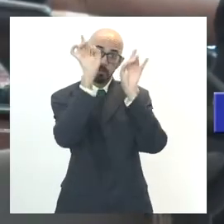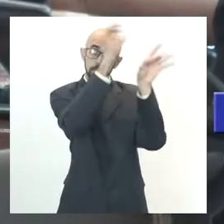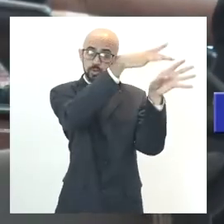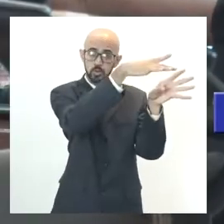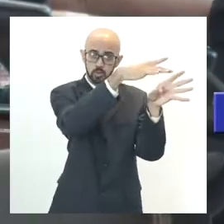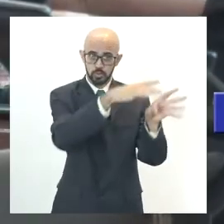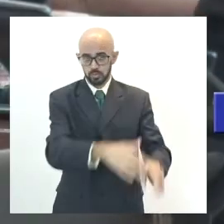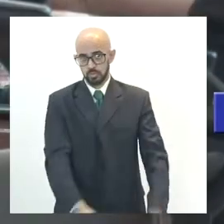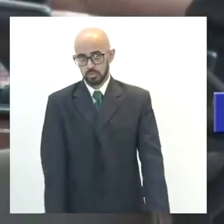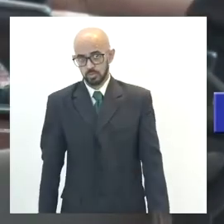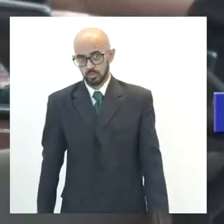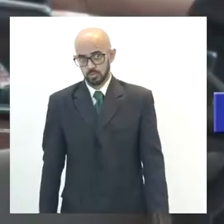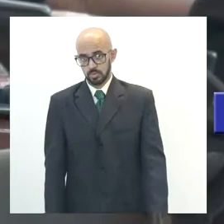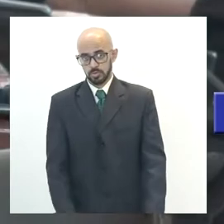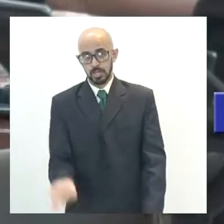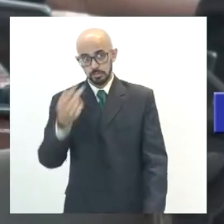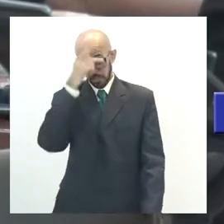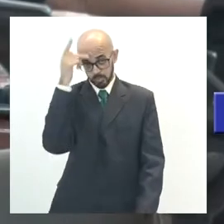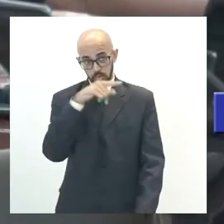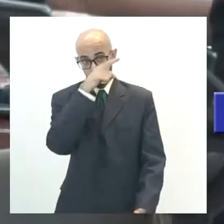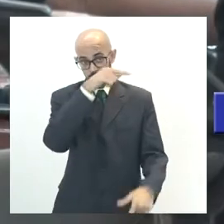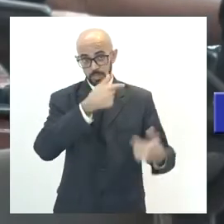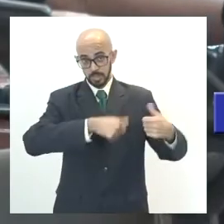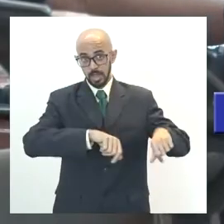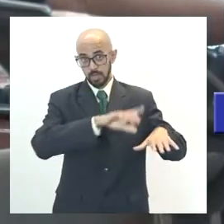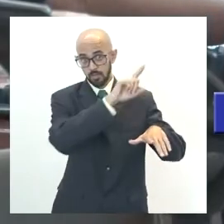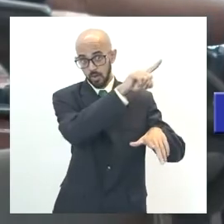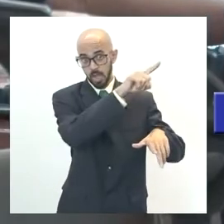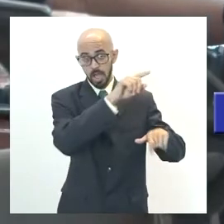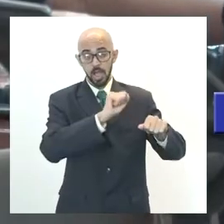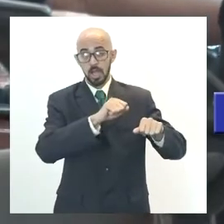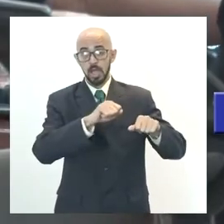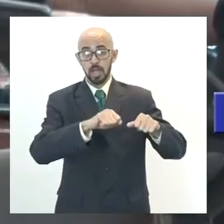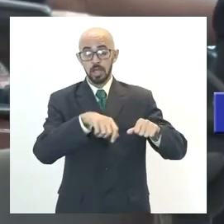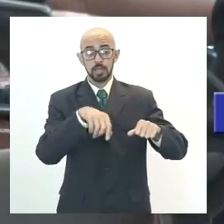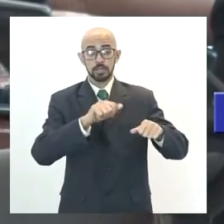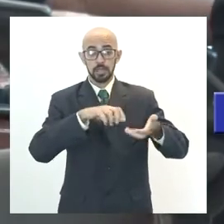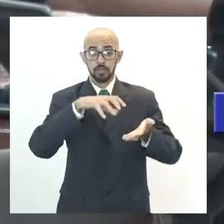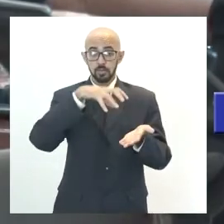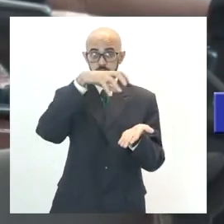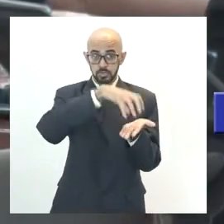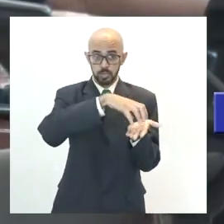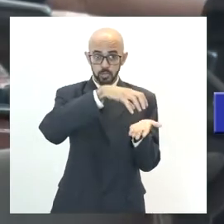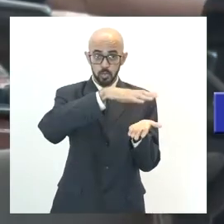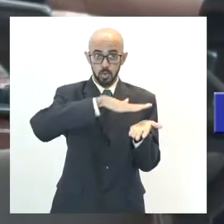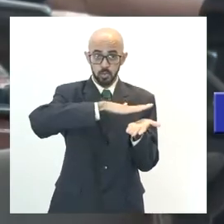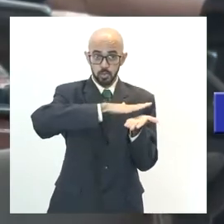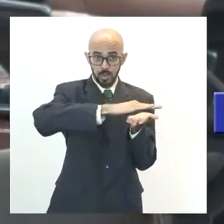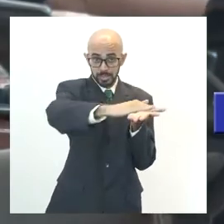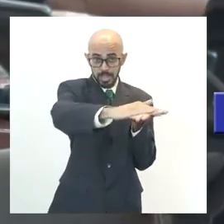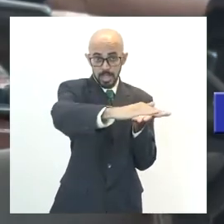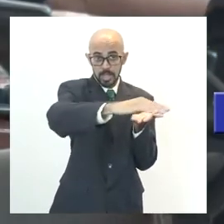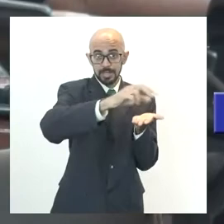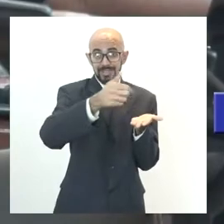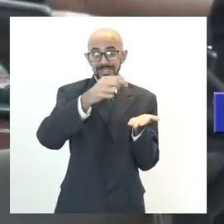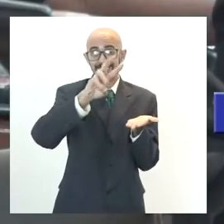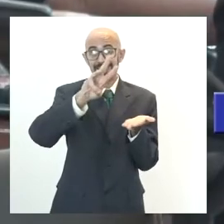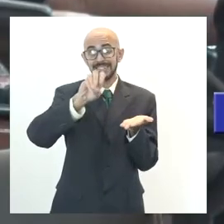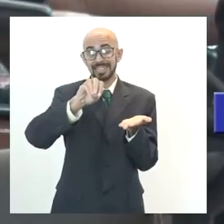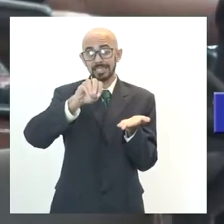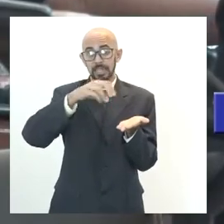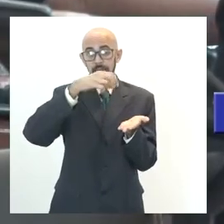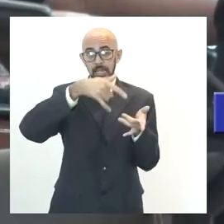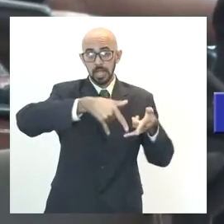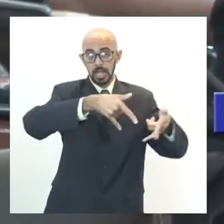embora e as pessoas que a unidade que abriu aquele andar inteiro 30 Leite estiveram que